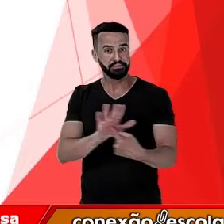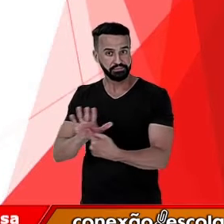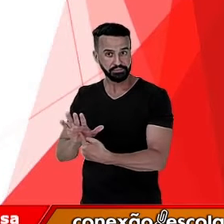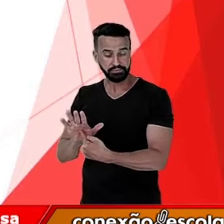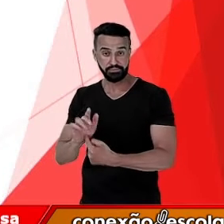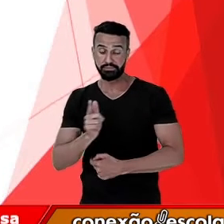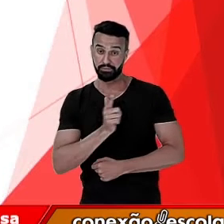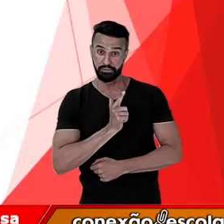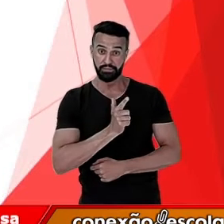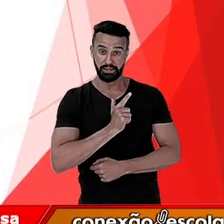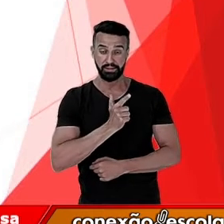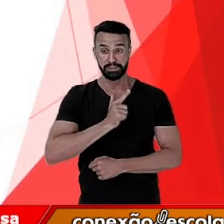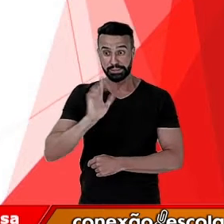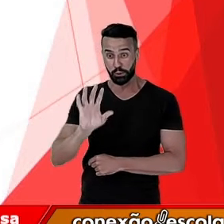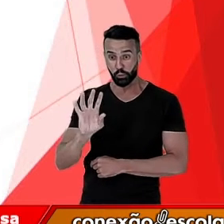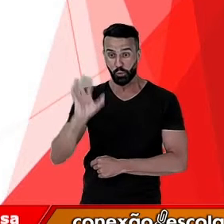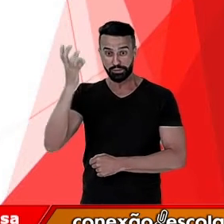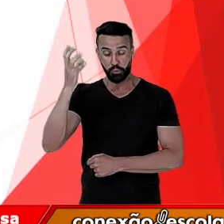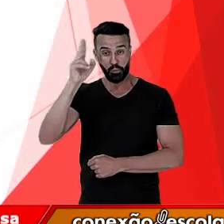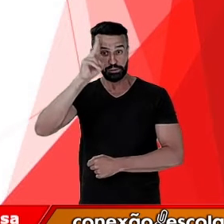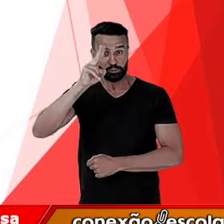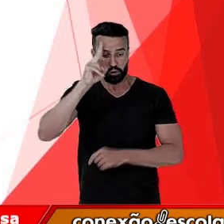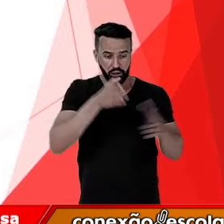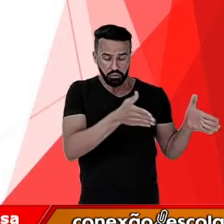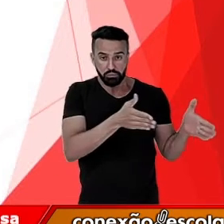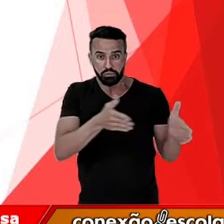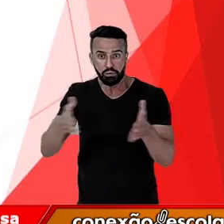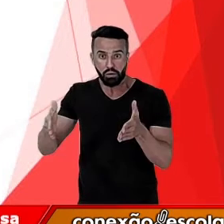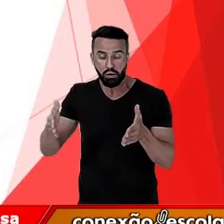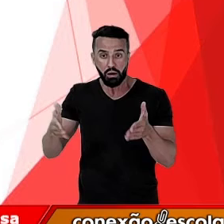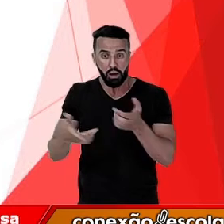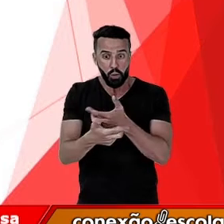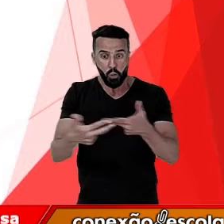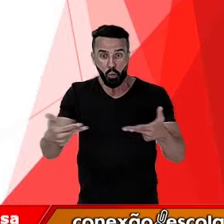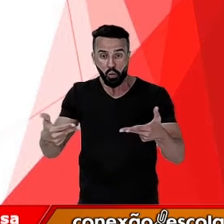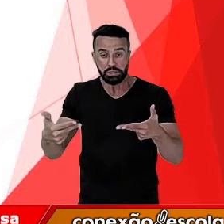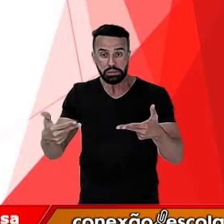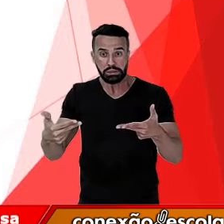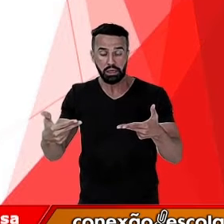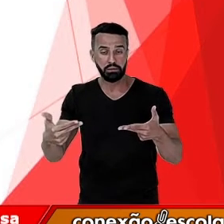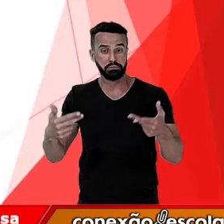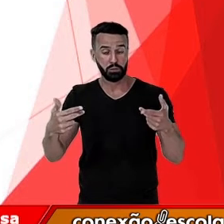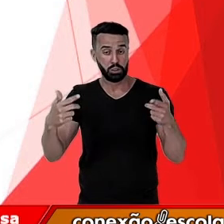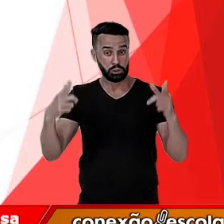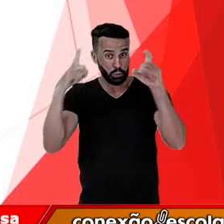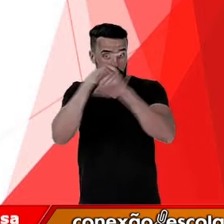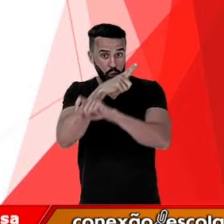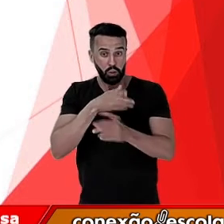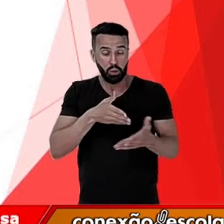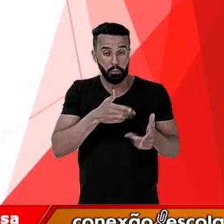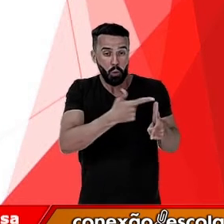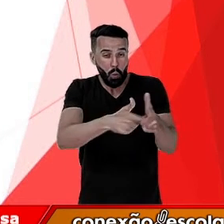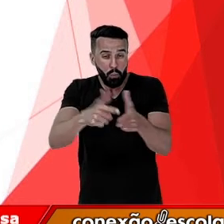determinadas situações e algo acontece, alguma complicação acontece